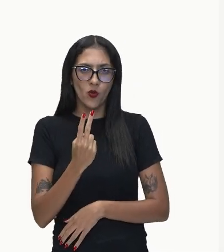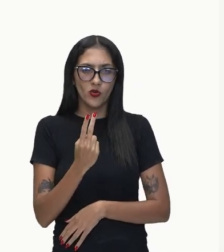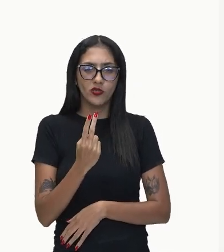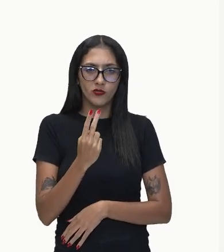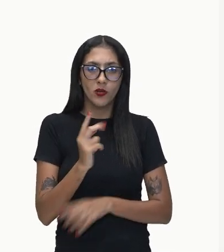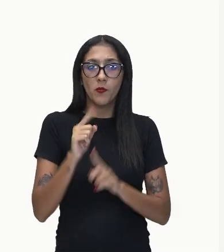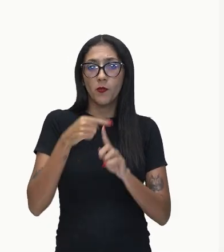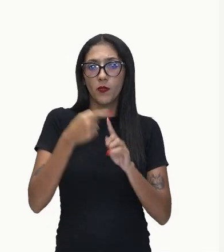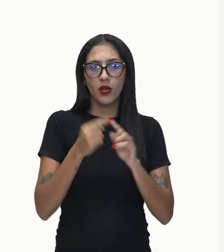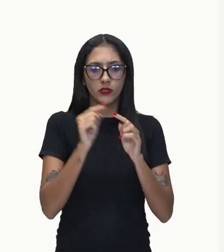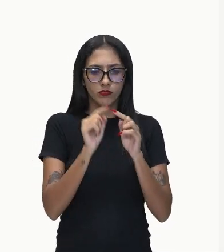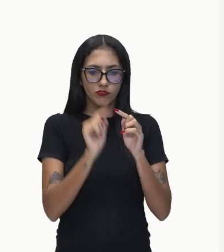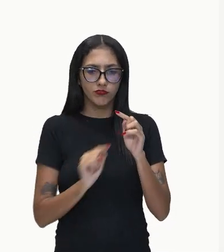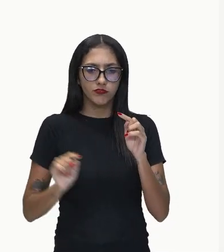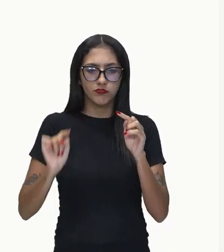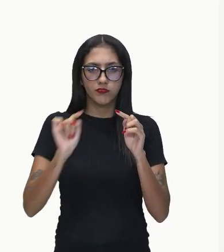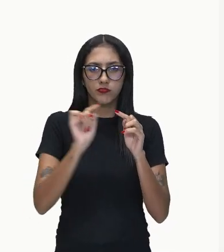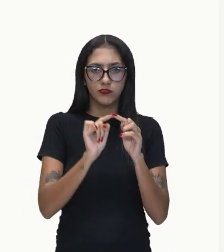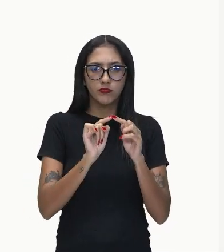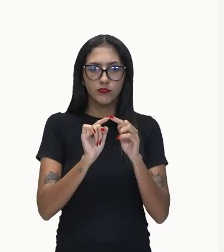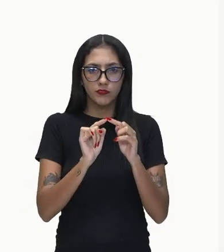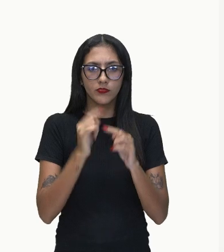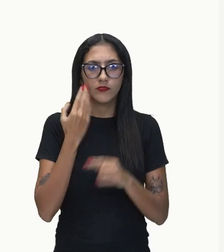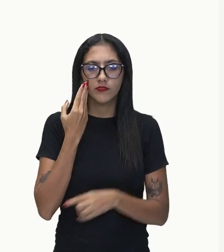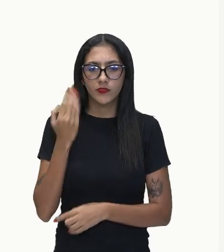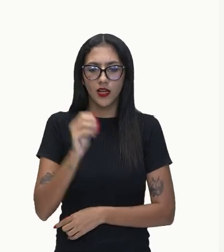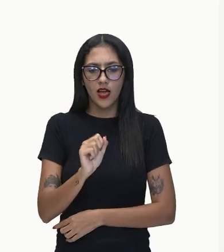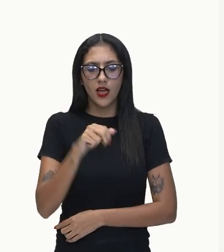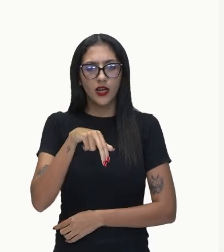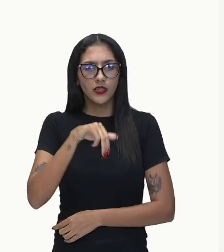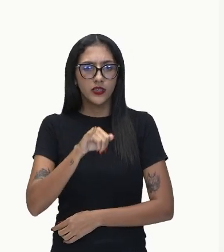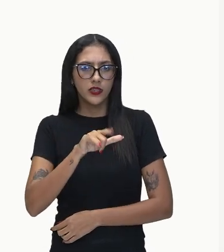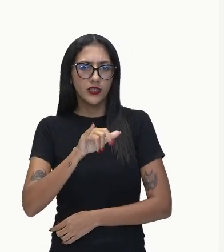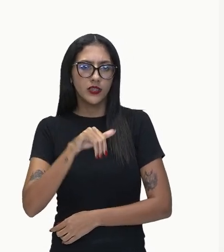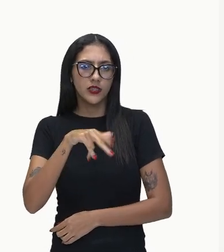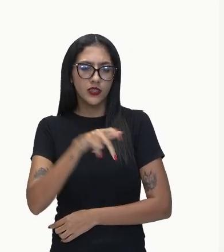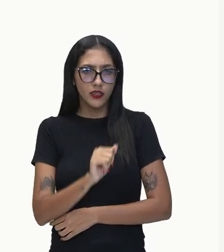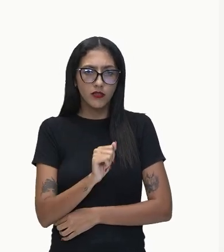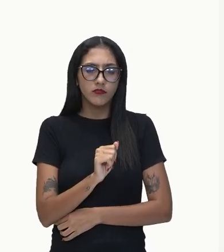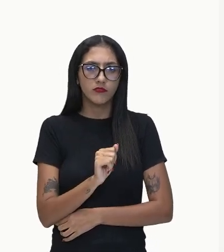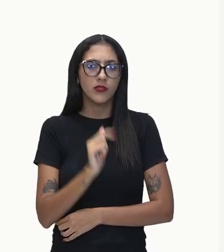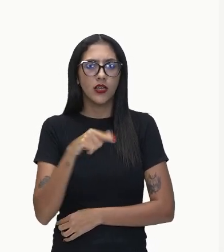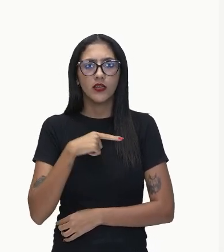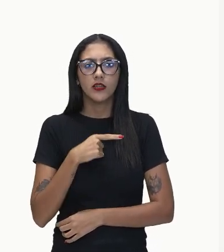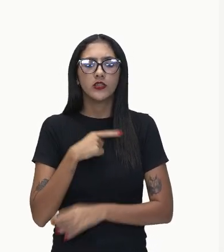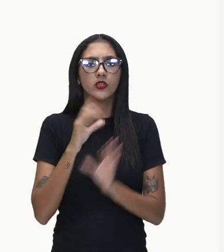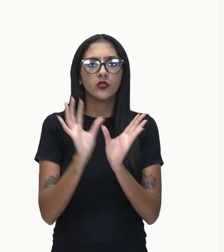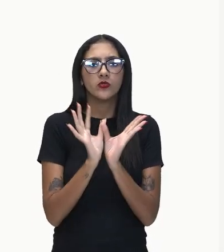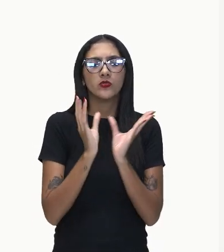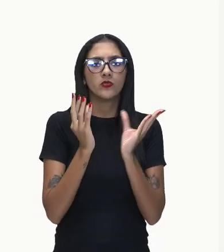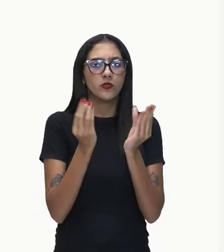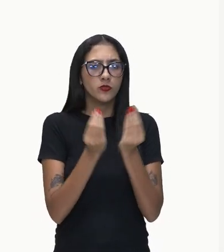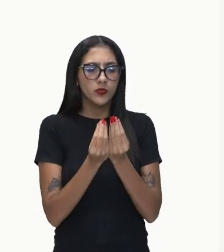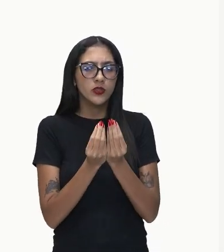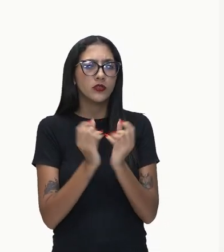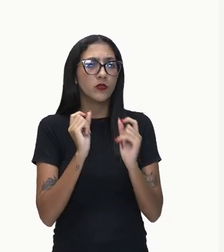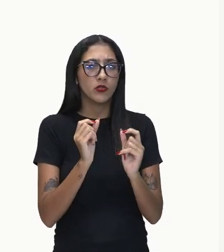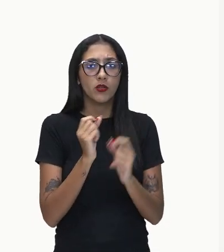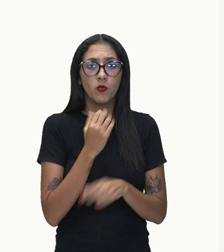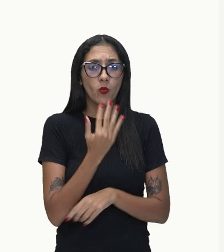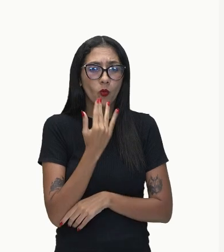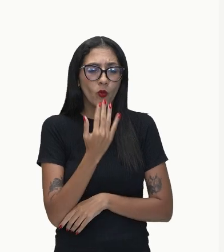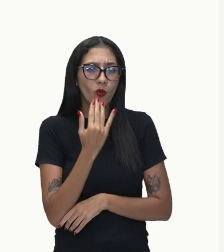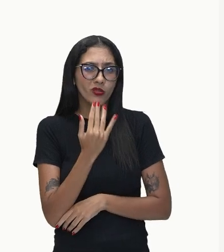A fenilamina é a anilina, já devem ter ouvido falar, né? Na anilina. A anilina é um